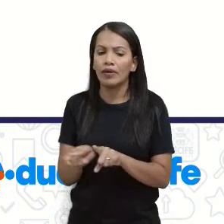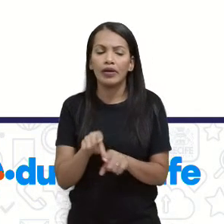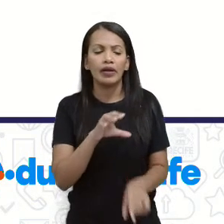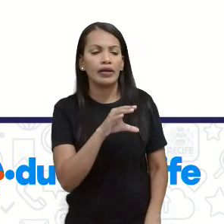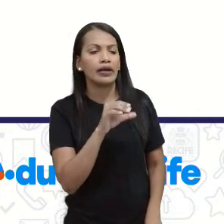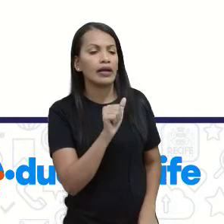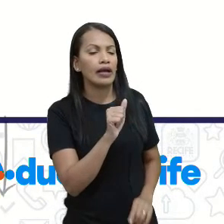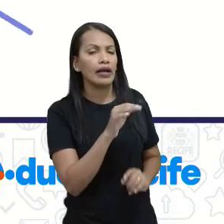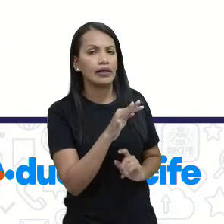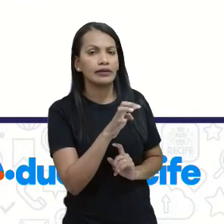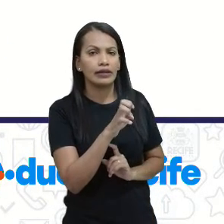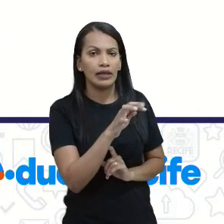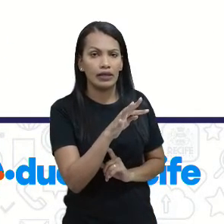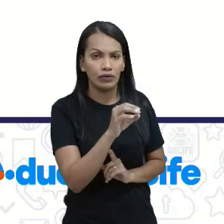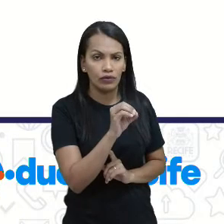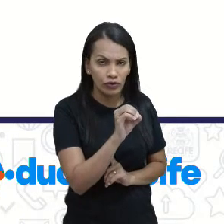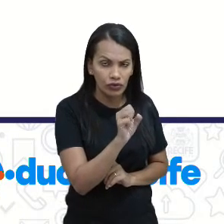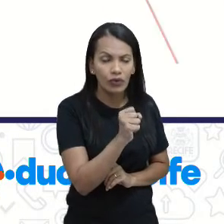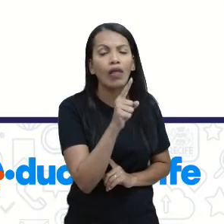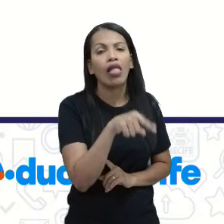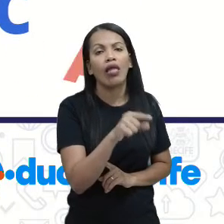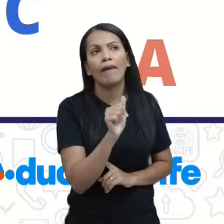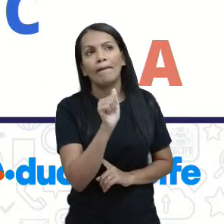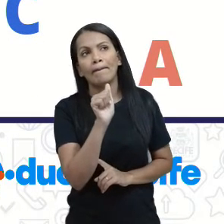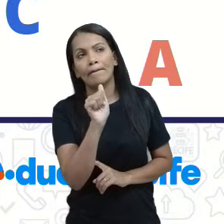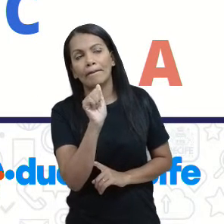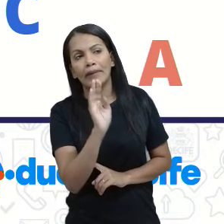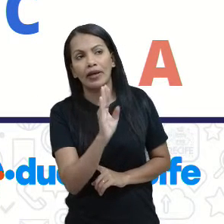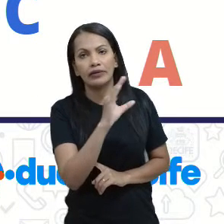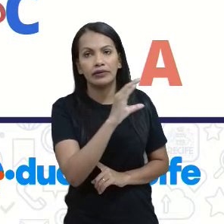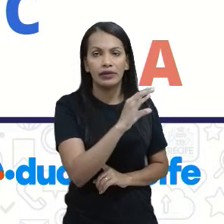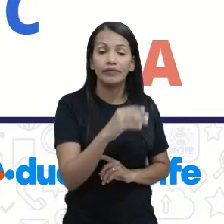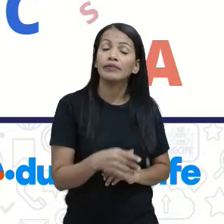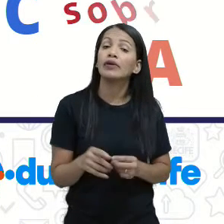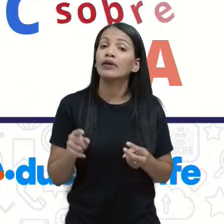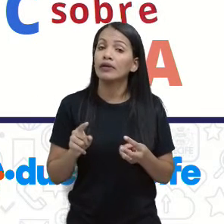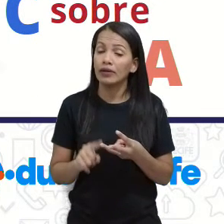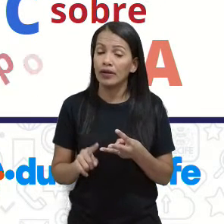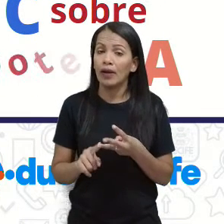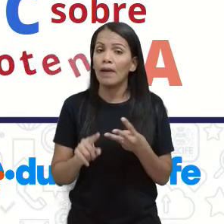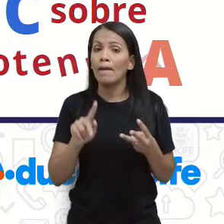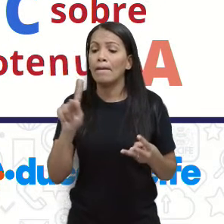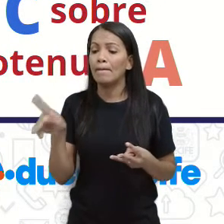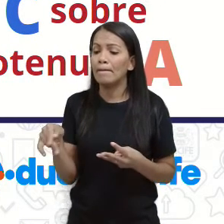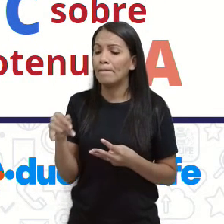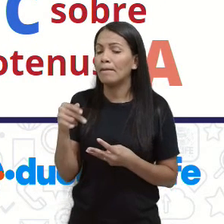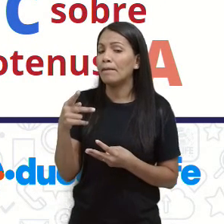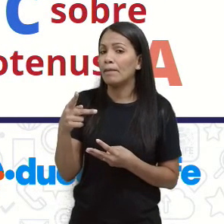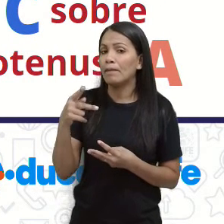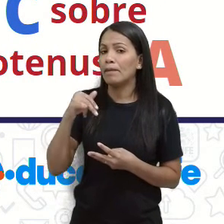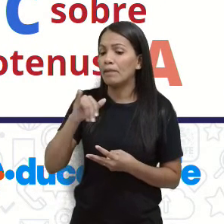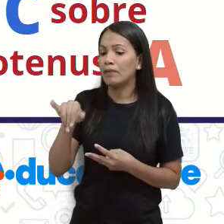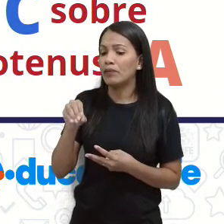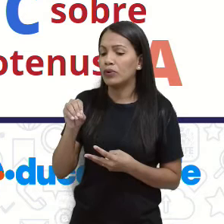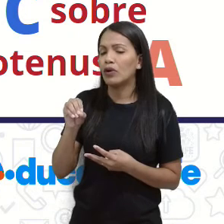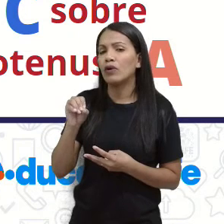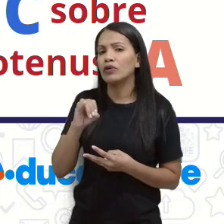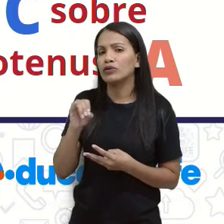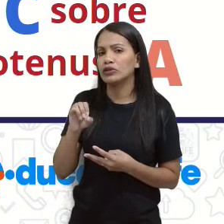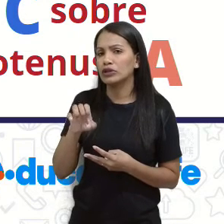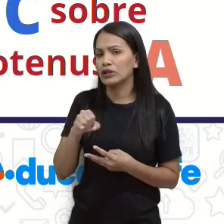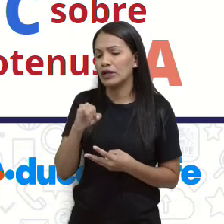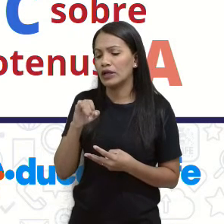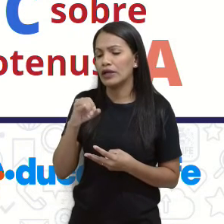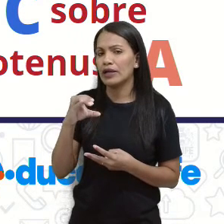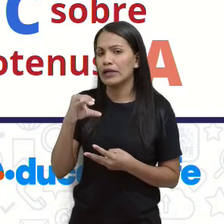C. Eu tenho também, além da hipotenusa e os catetos, eu tenho as projeções. Uma delas é o M, tá bom? Que é a